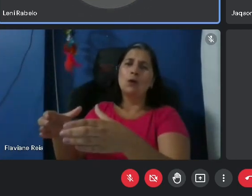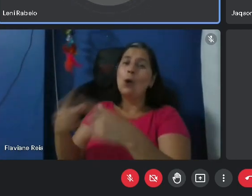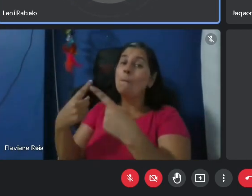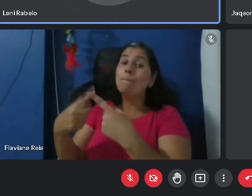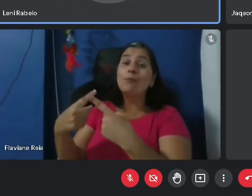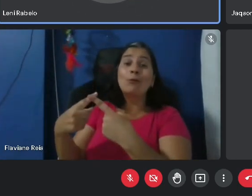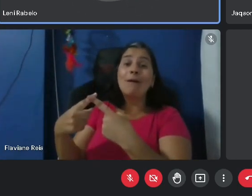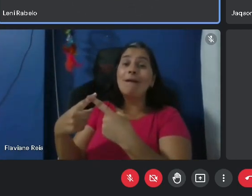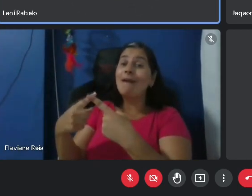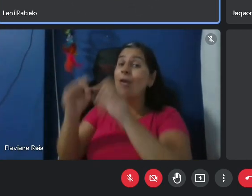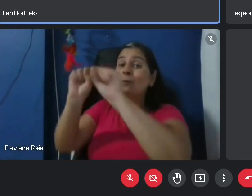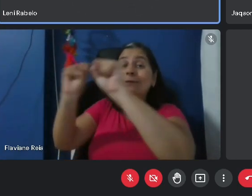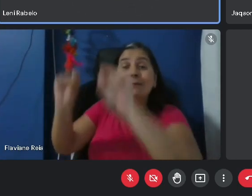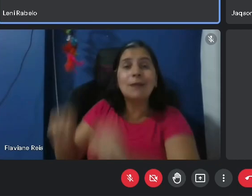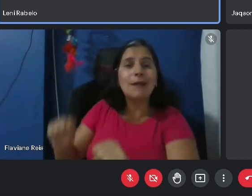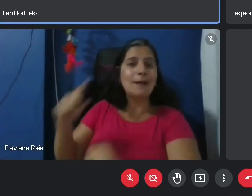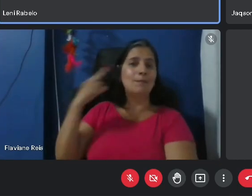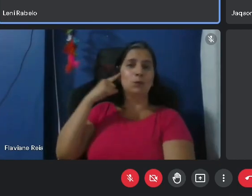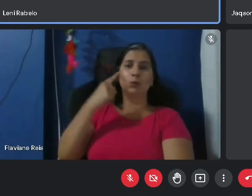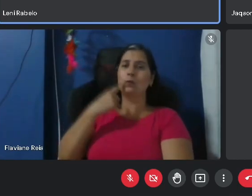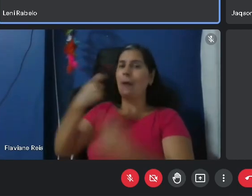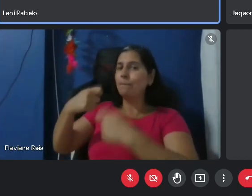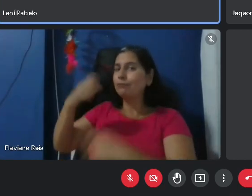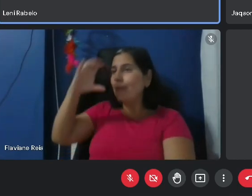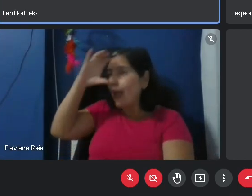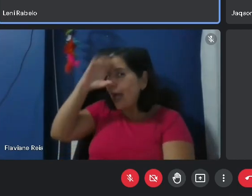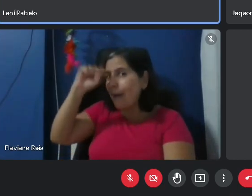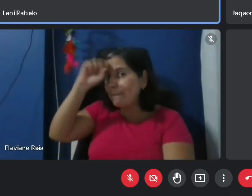a escola...